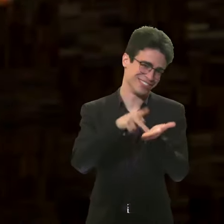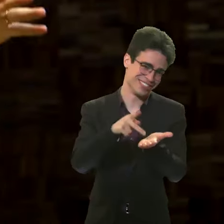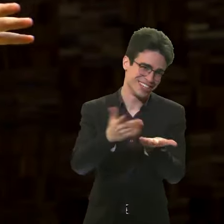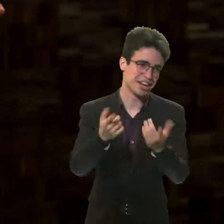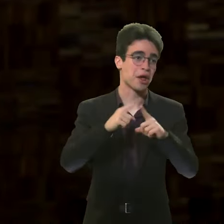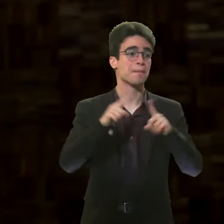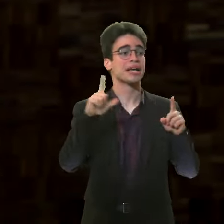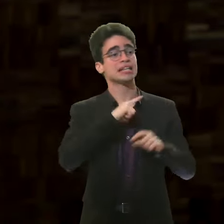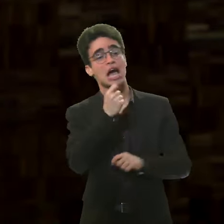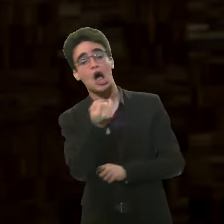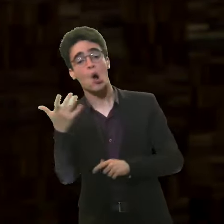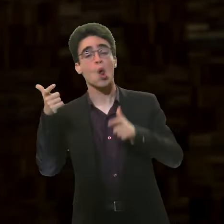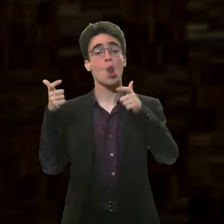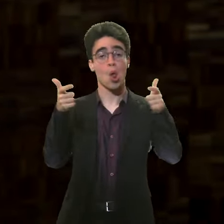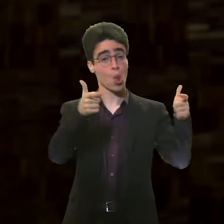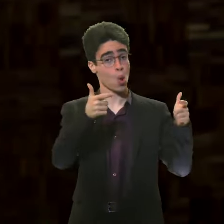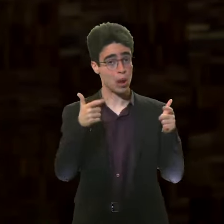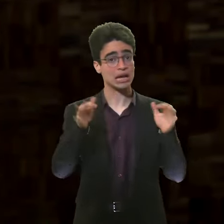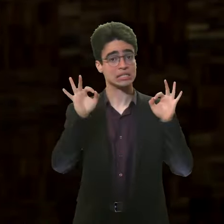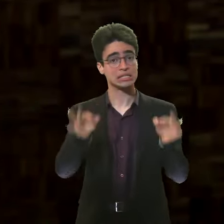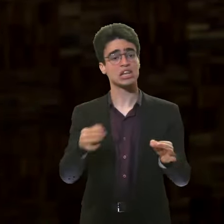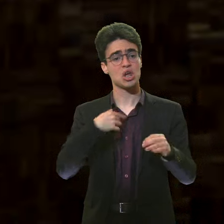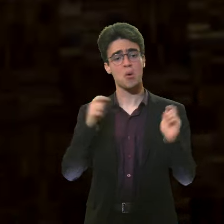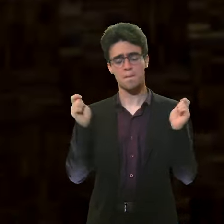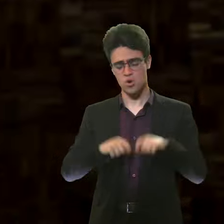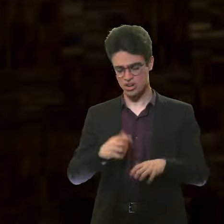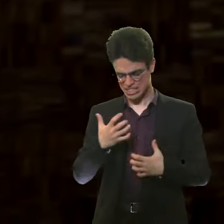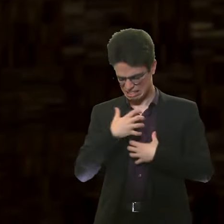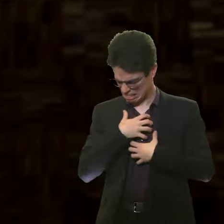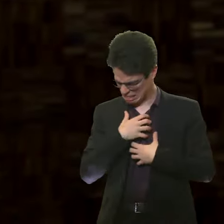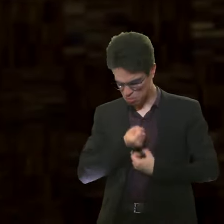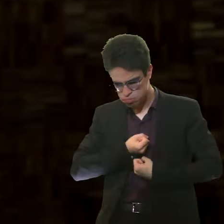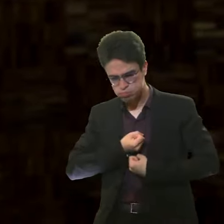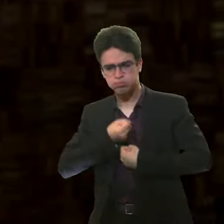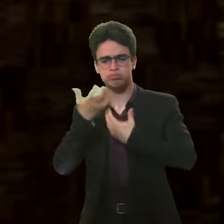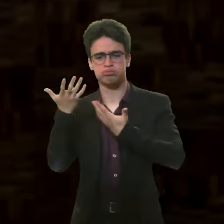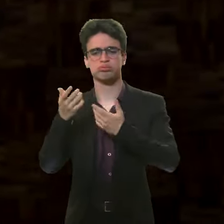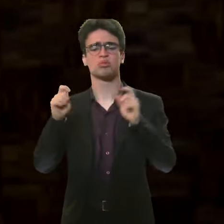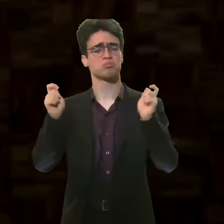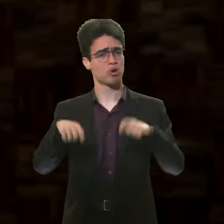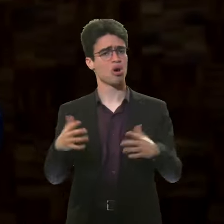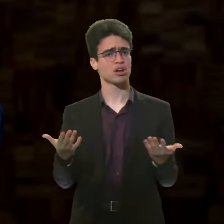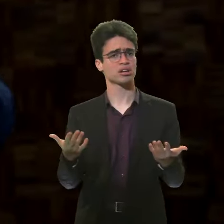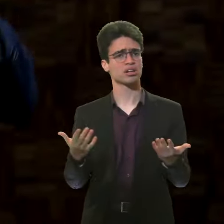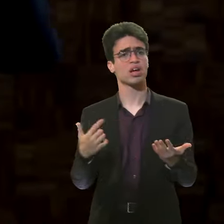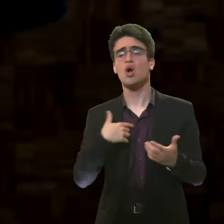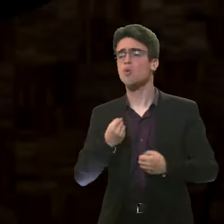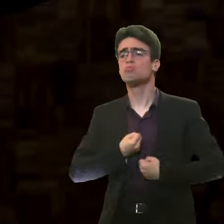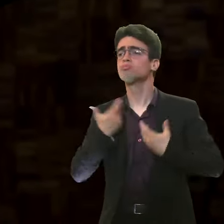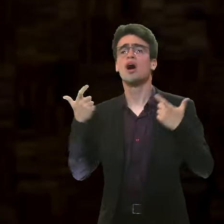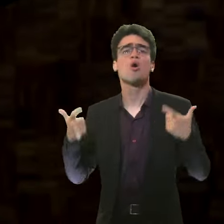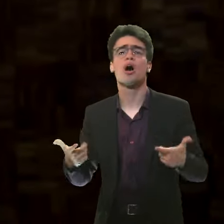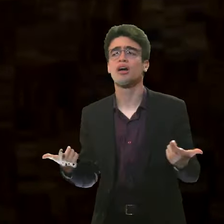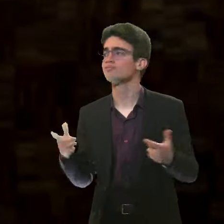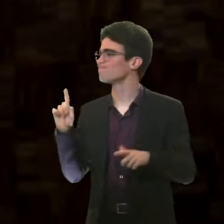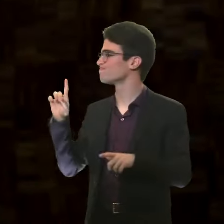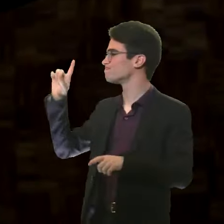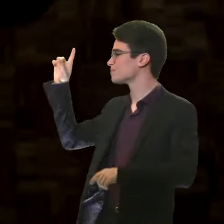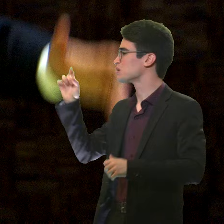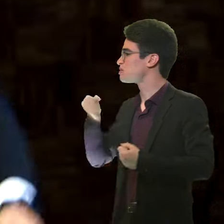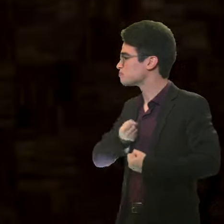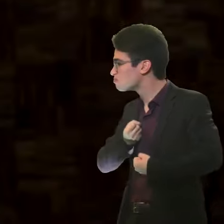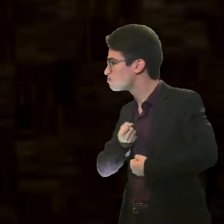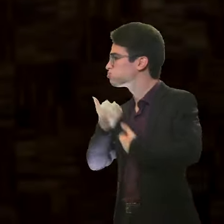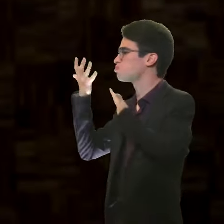existem lugares que nós podemos expor o que estamos sentindo. E um deles é para o Senhor. Um deles é falar: Senhor, eu não sei o